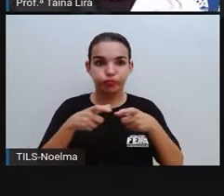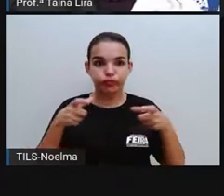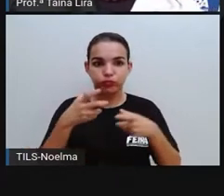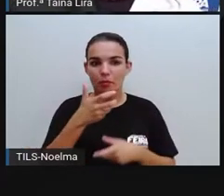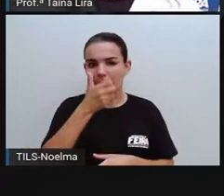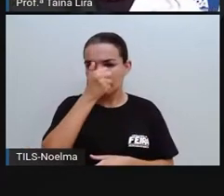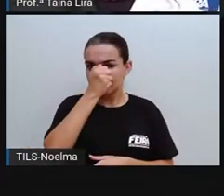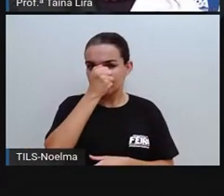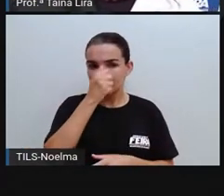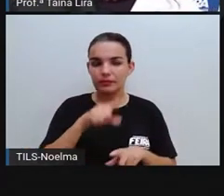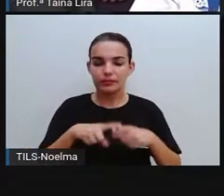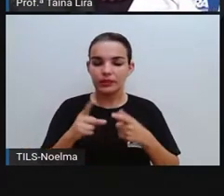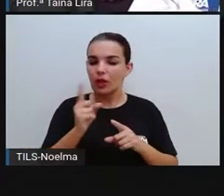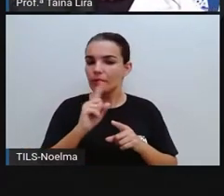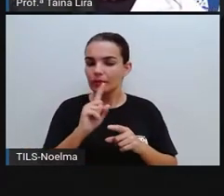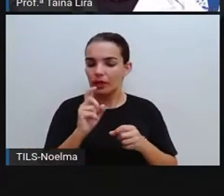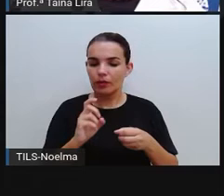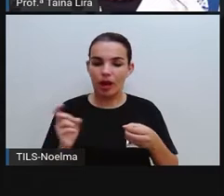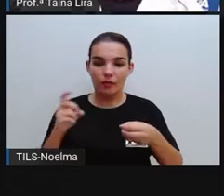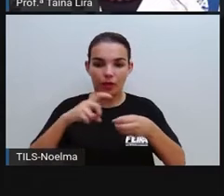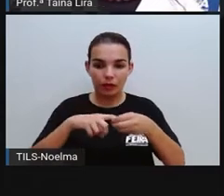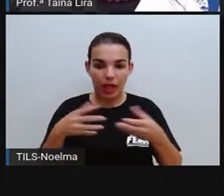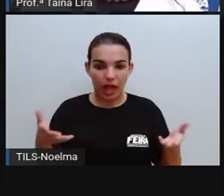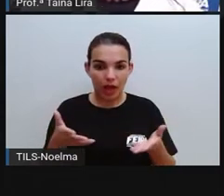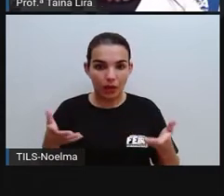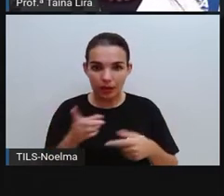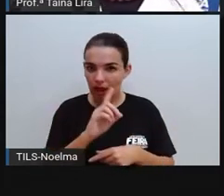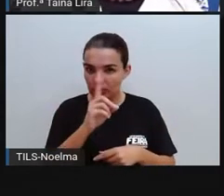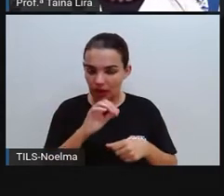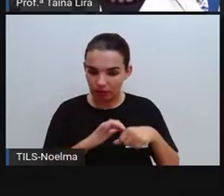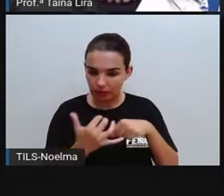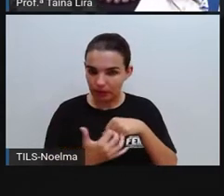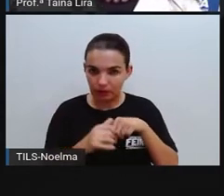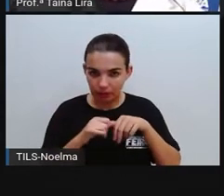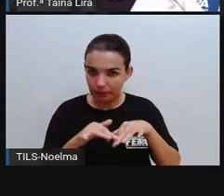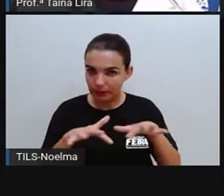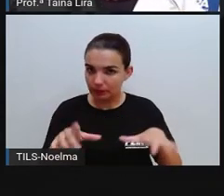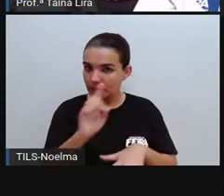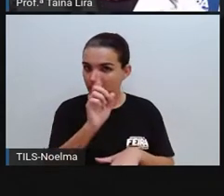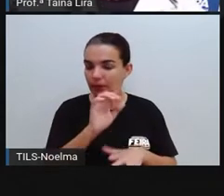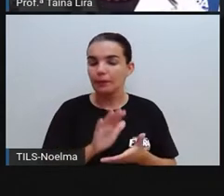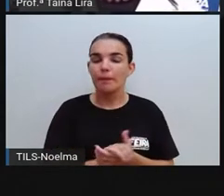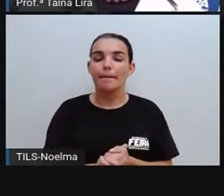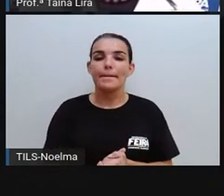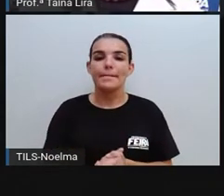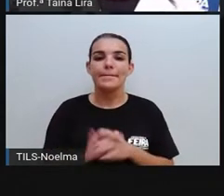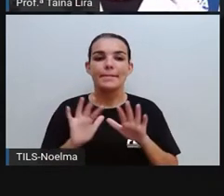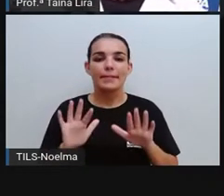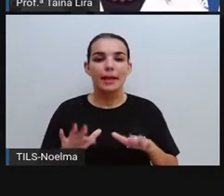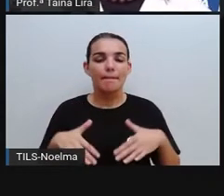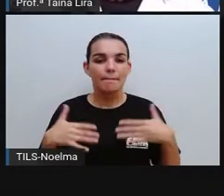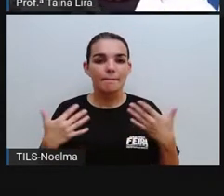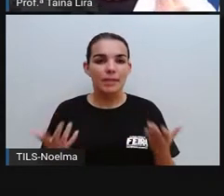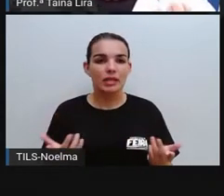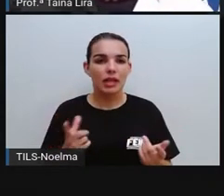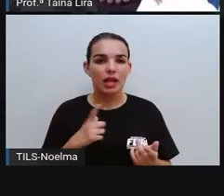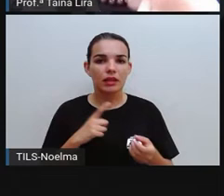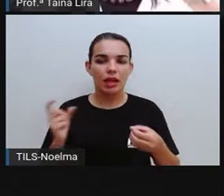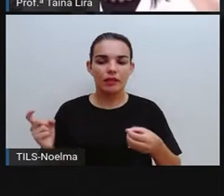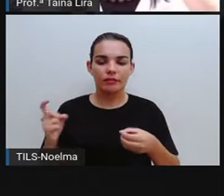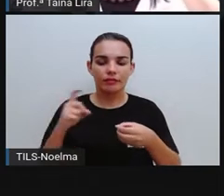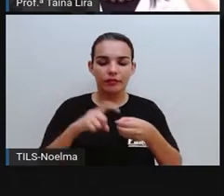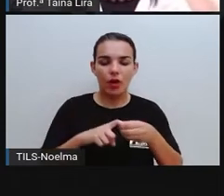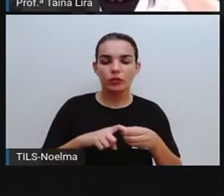não é a volta às aulas agora no período da pandemia, tá? Mas ela, enfim, ela vem falando aí da volta às